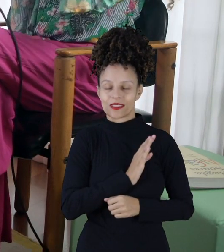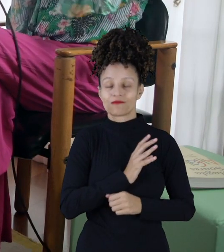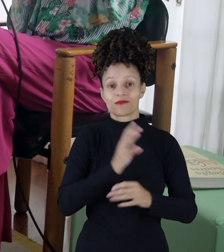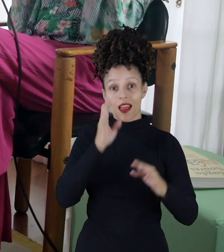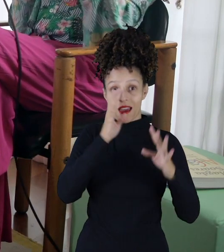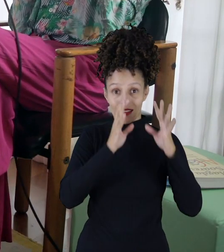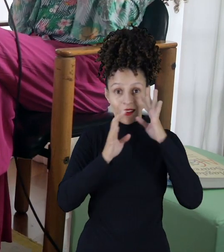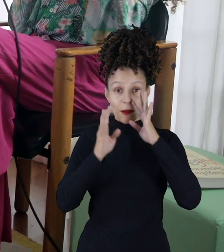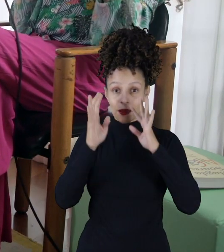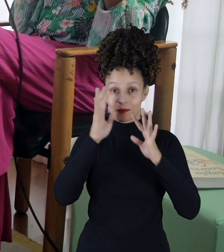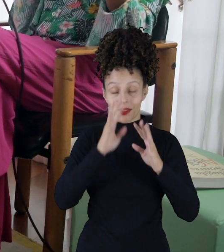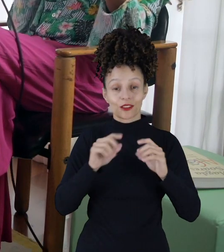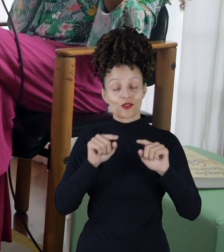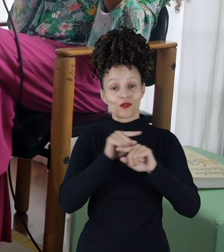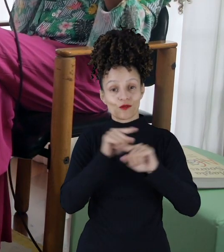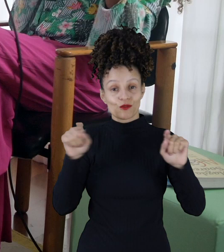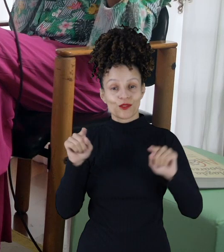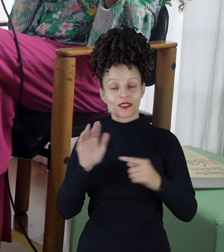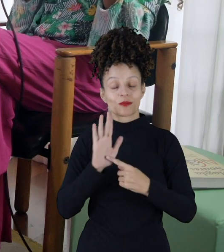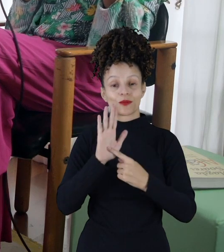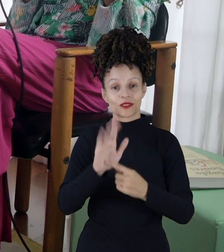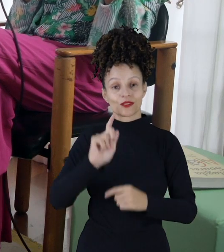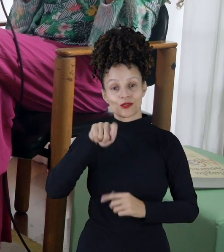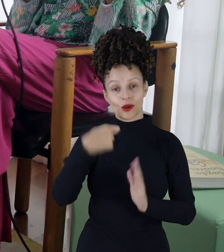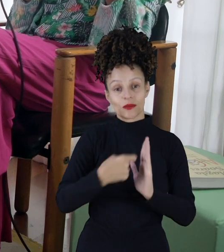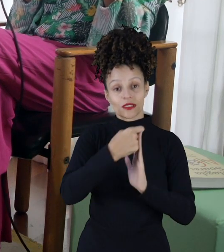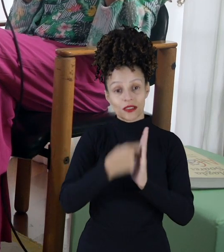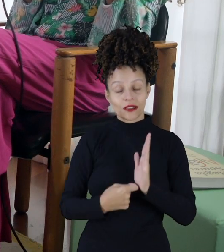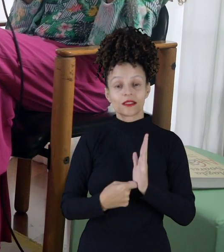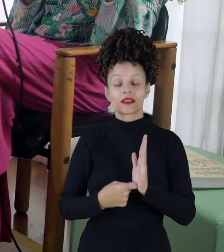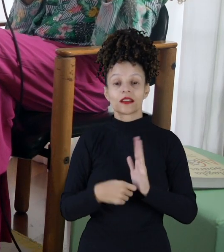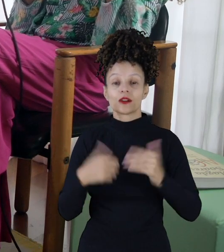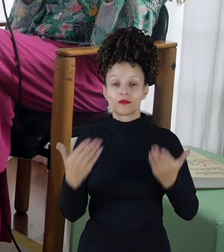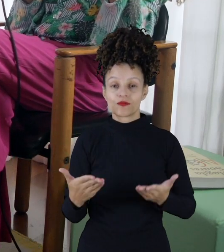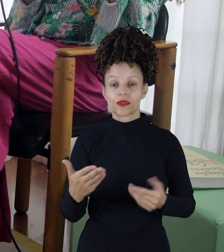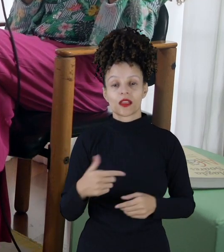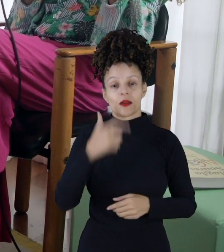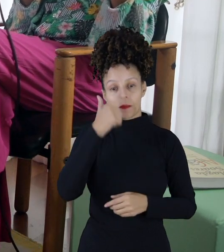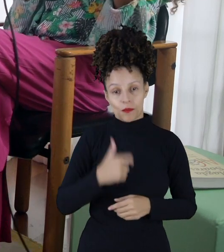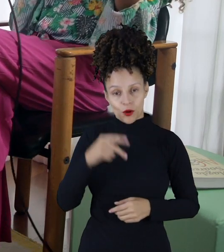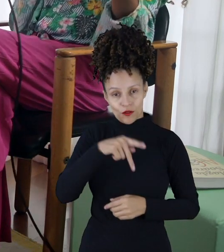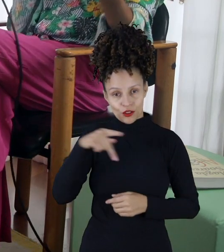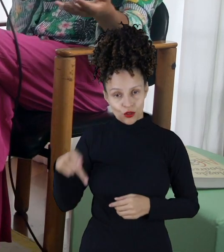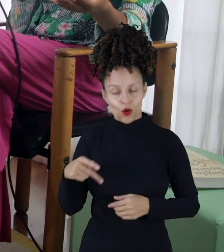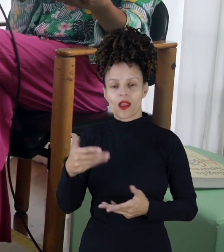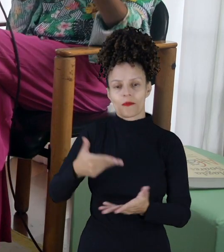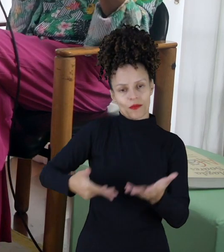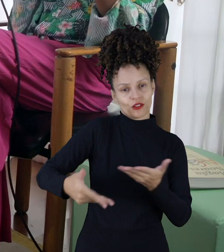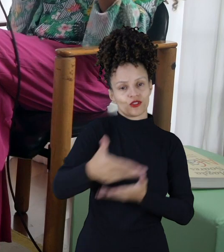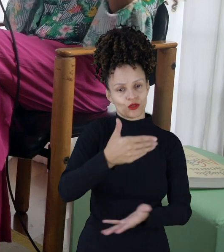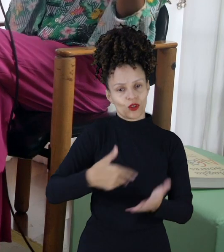coração, nesse encantamento que vocês estão retratando sobre a escrita. E como professora